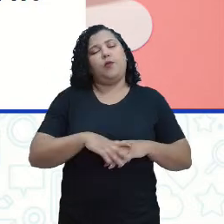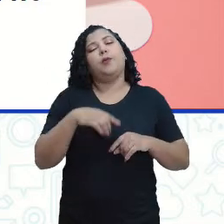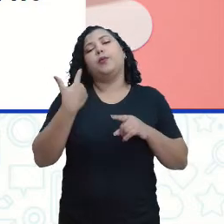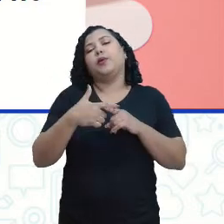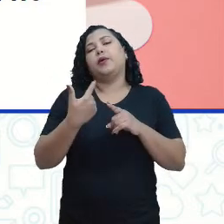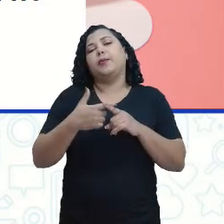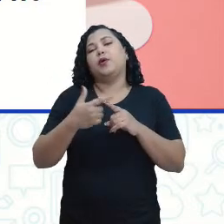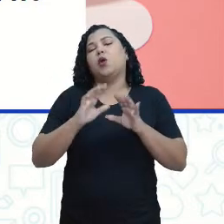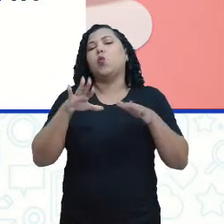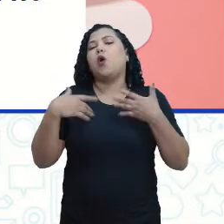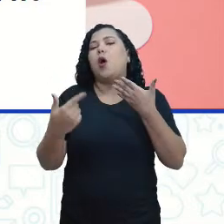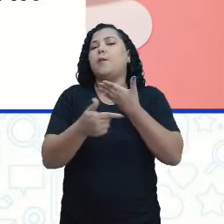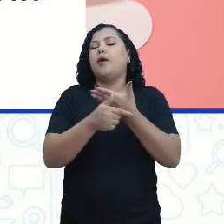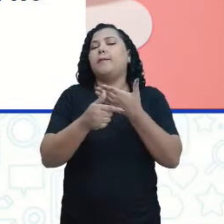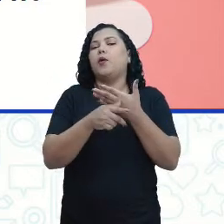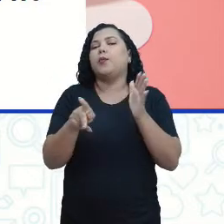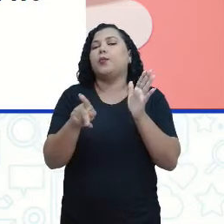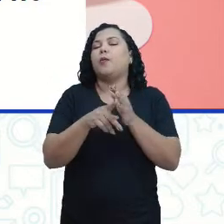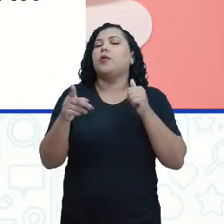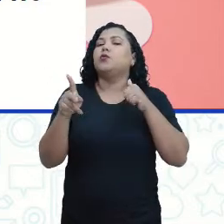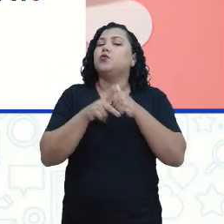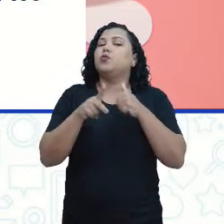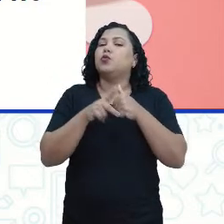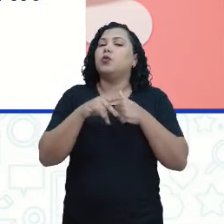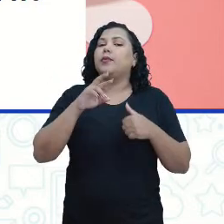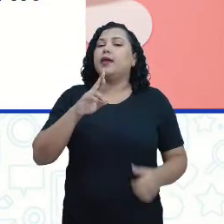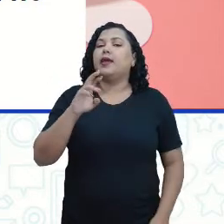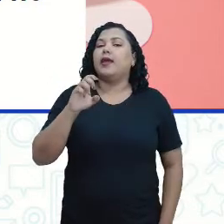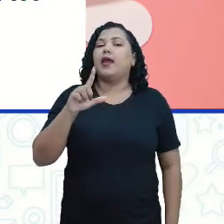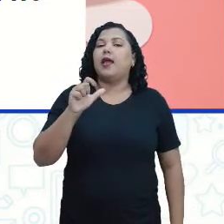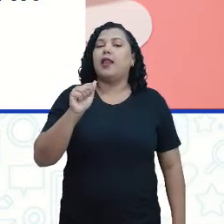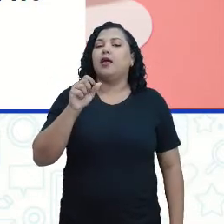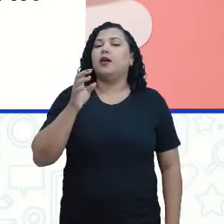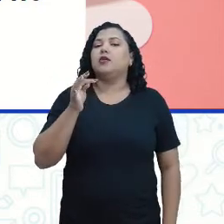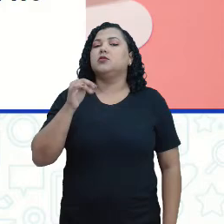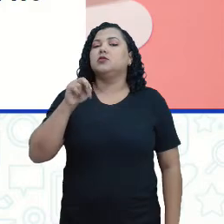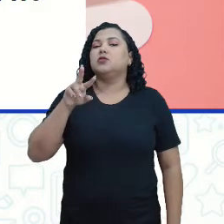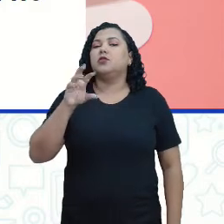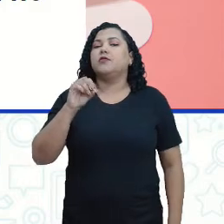quê? Qual é a função do pronome relativo mesmo, gente? Vocês lembram?